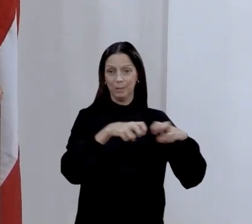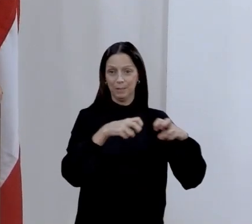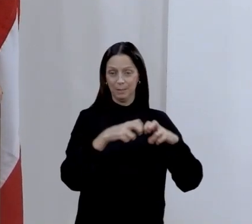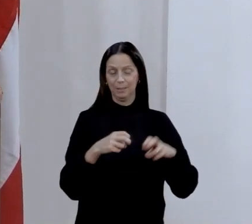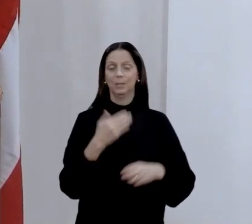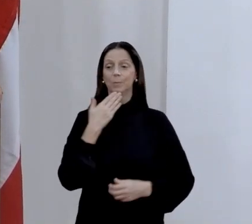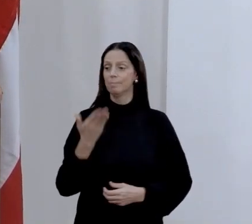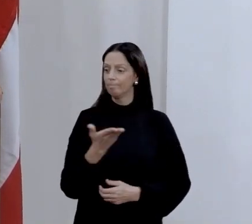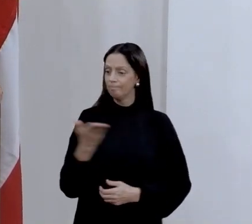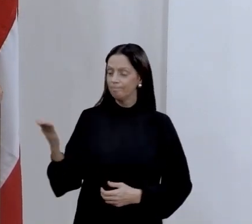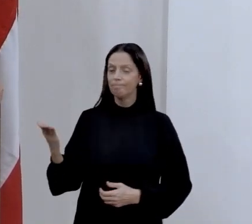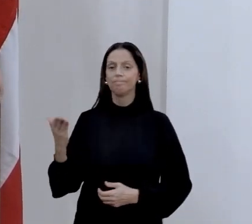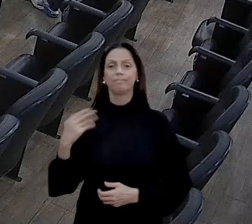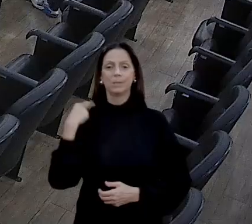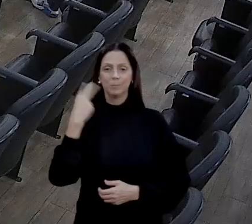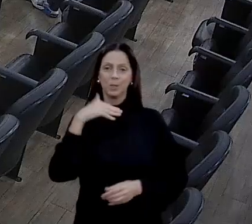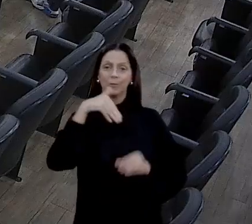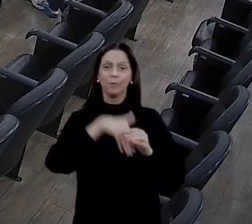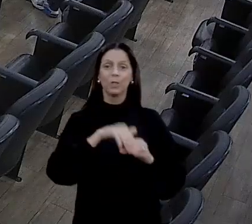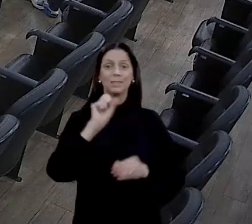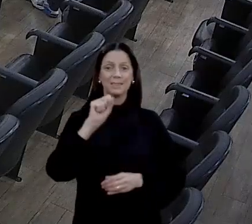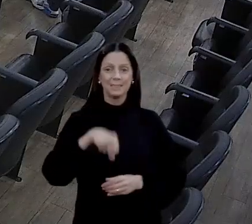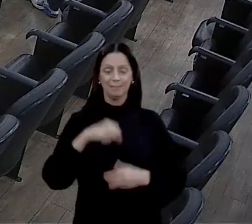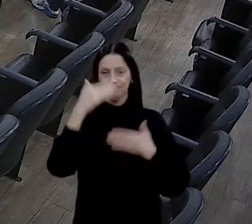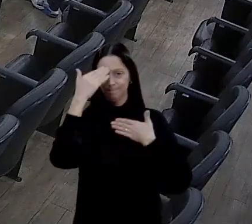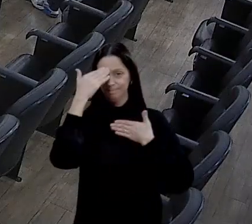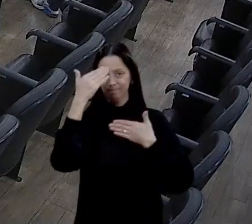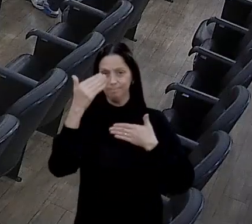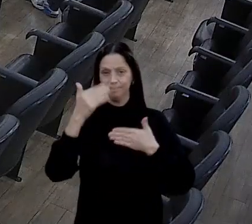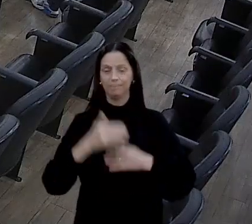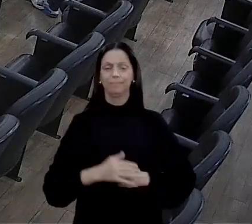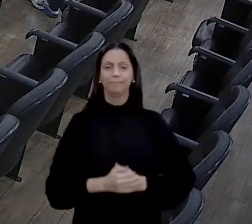eu peço o voto favorável. Obrigada.